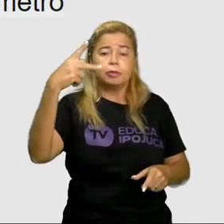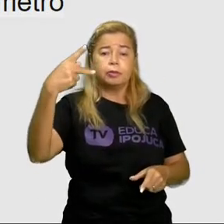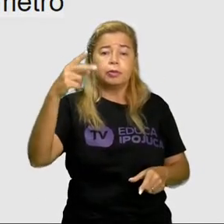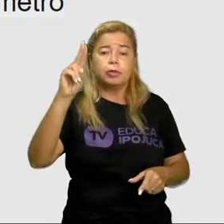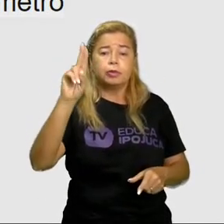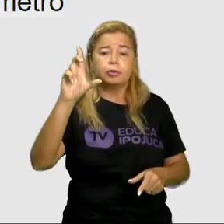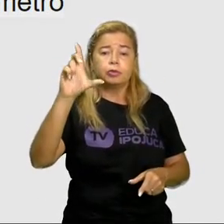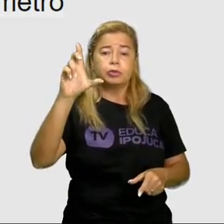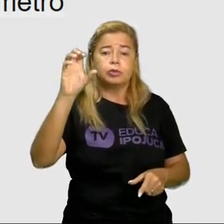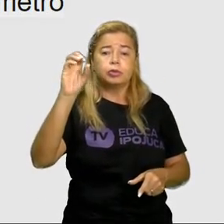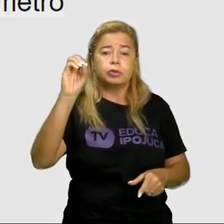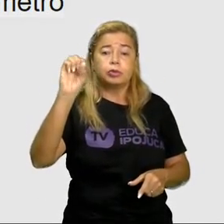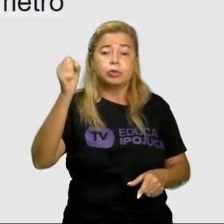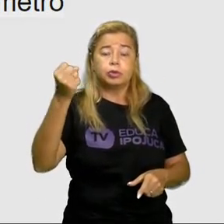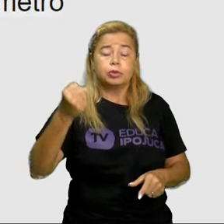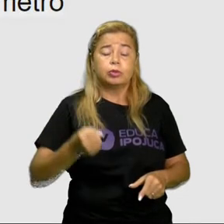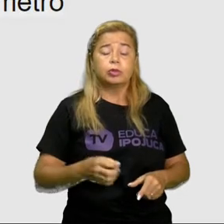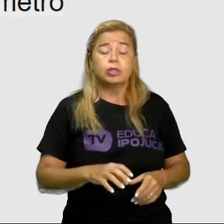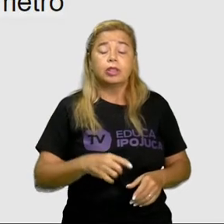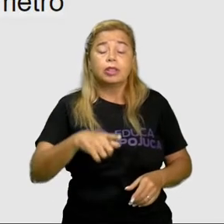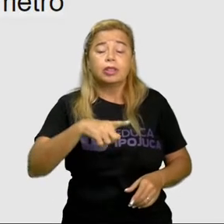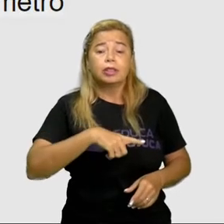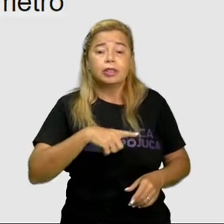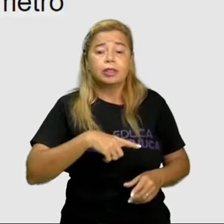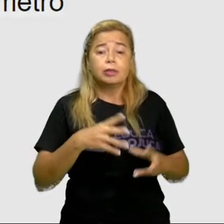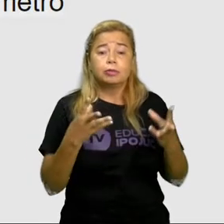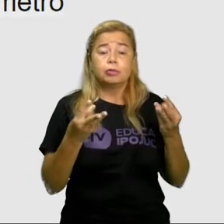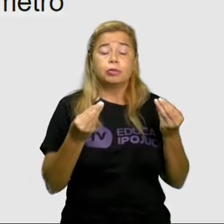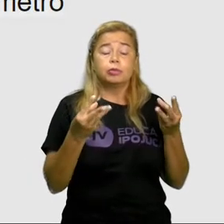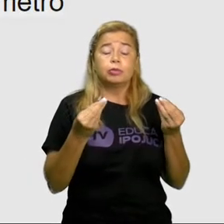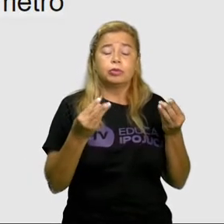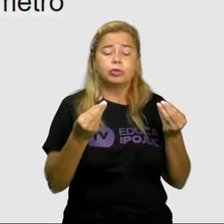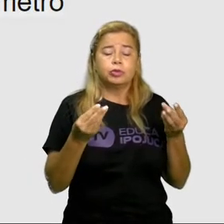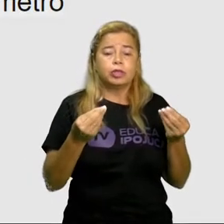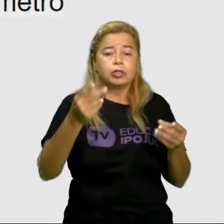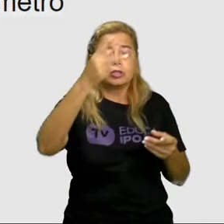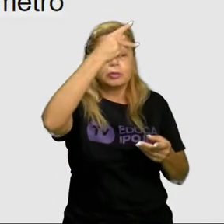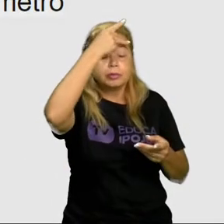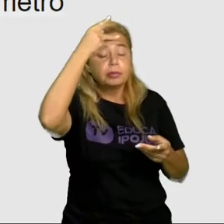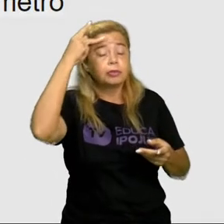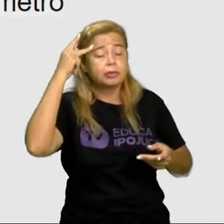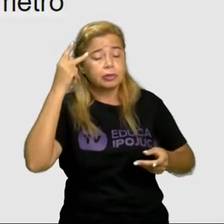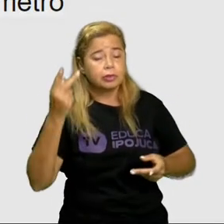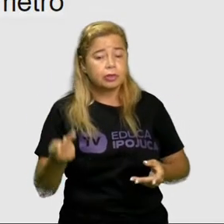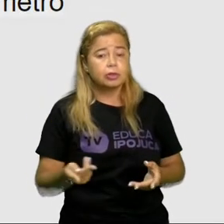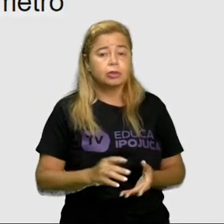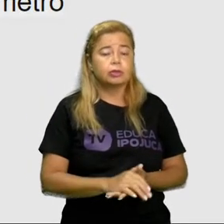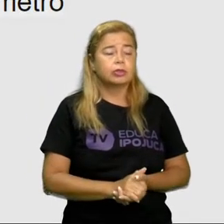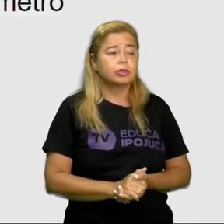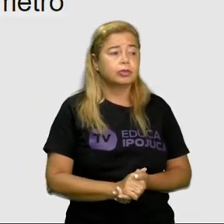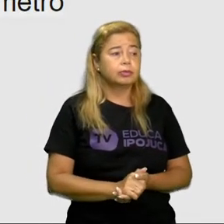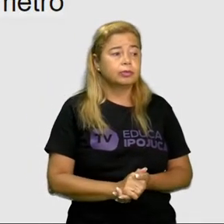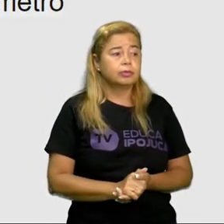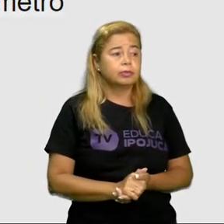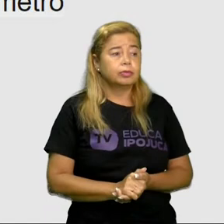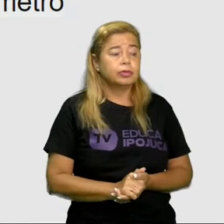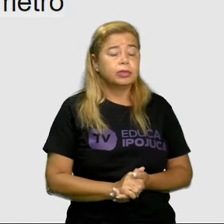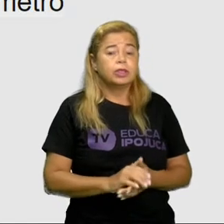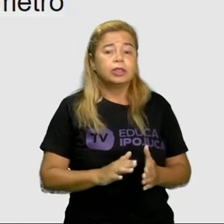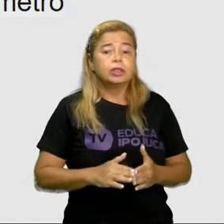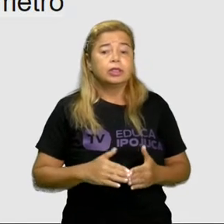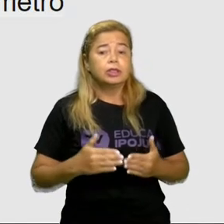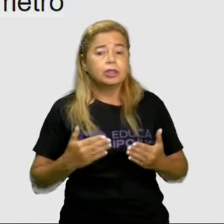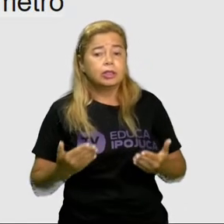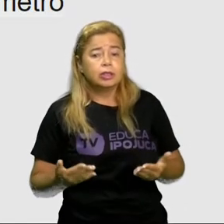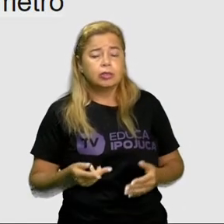tem um número elevado de habitantes. Se ele é populoso, ele tem muitos habitantes, muitos moradores. Portanto,